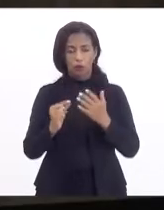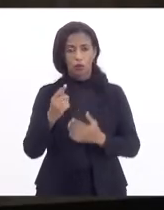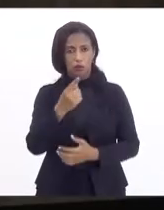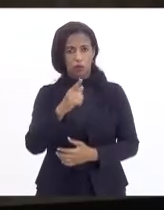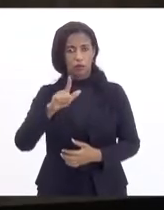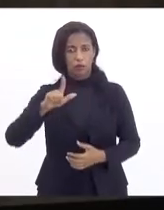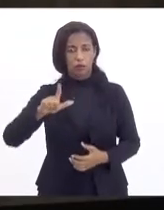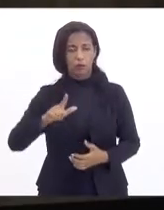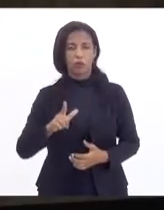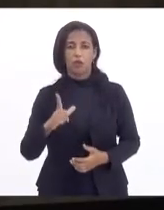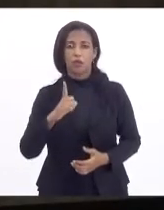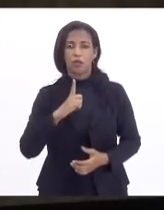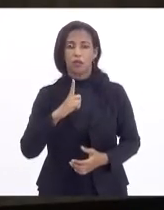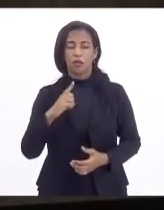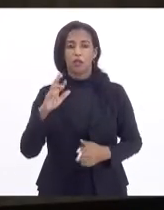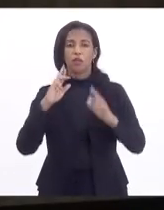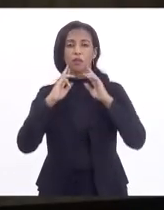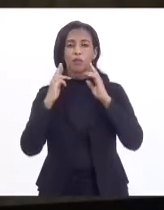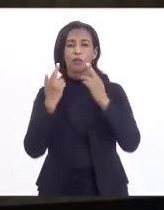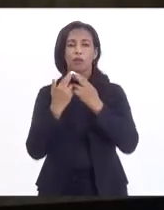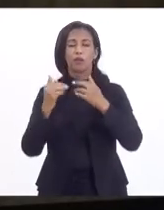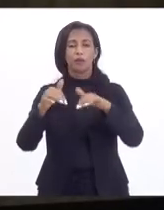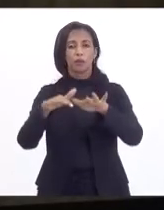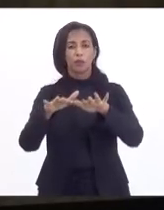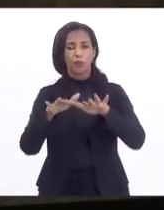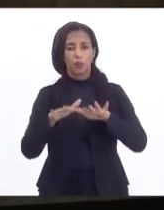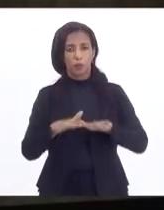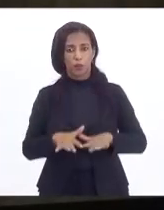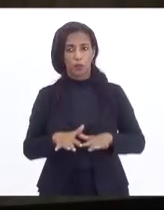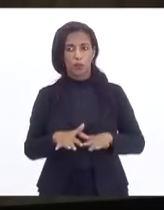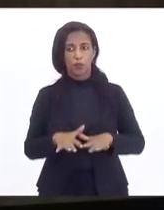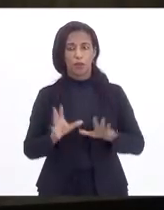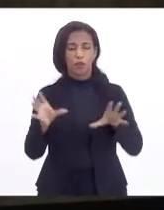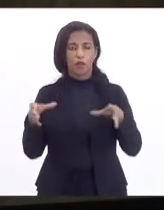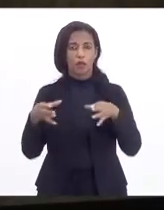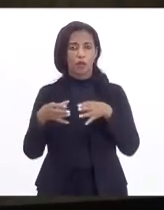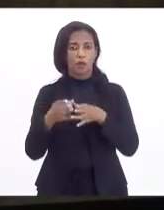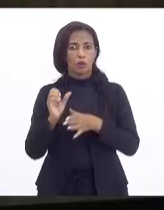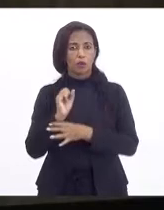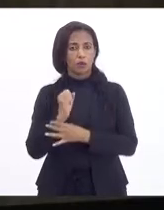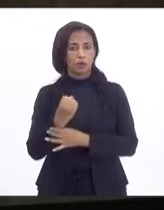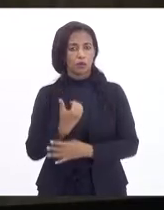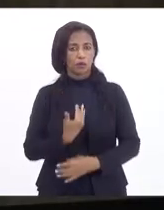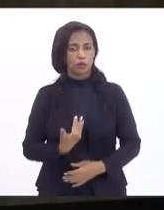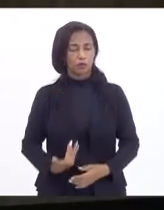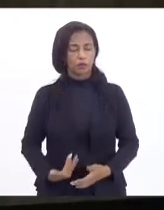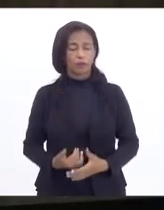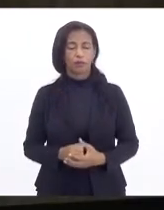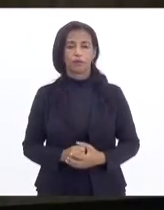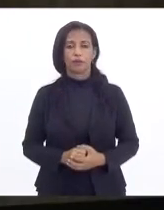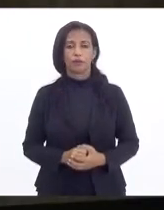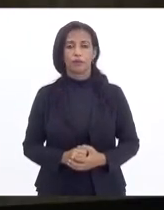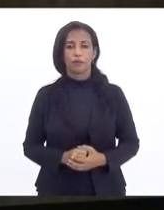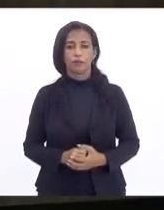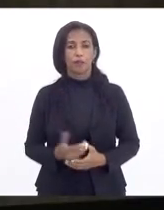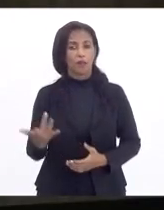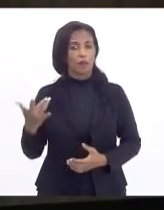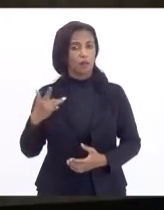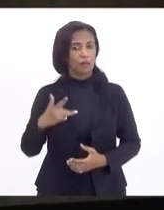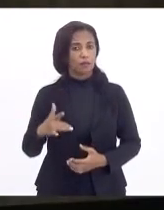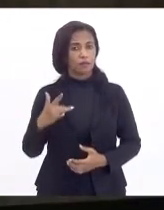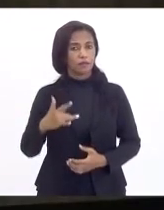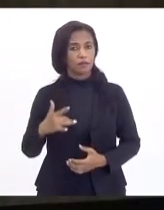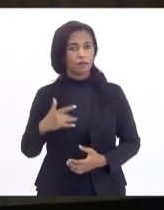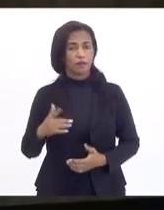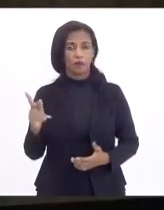projeto que haveria uma audiência pública capitaneada pela Comissão de Segurança Pública. E,